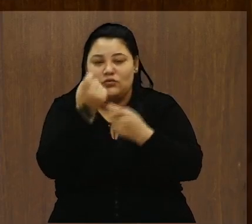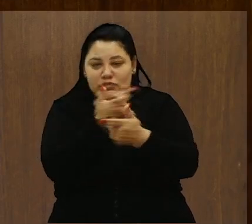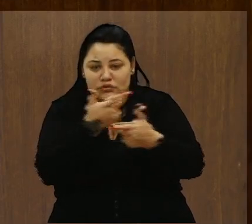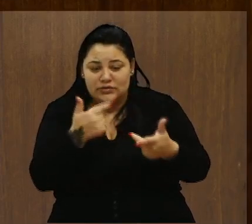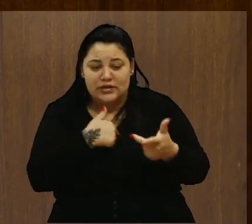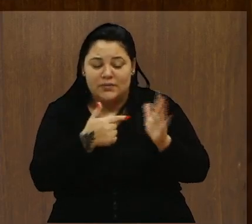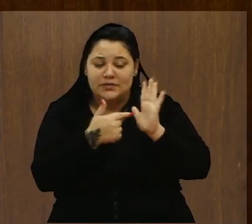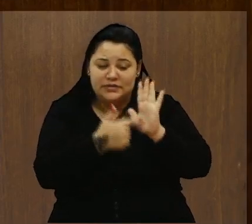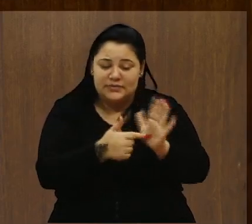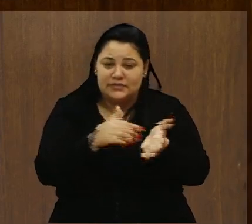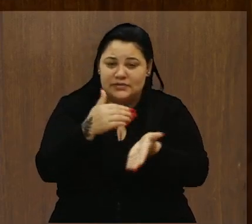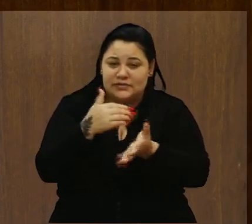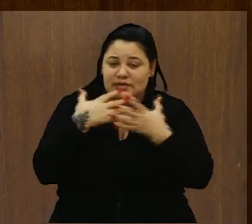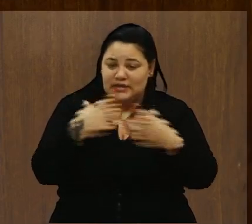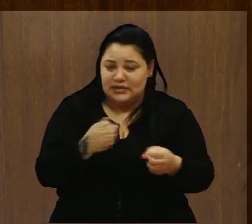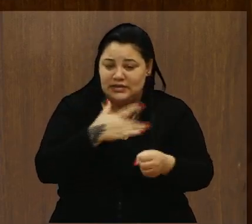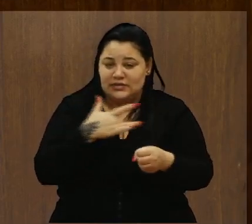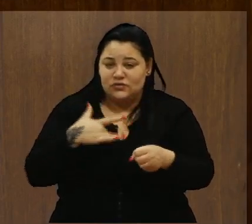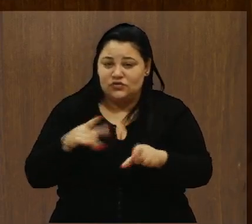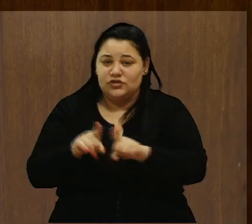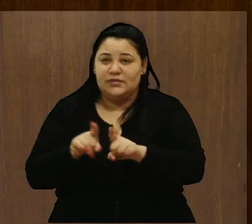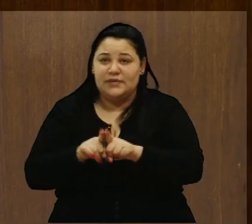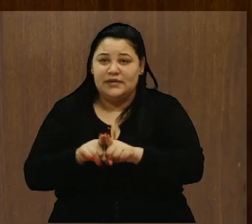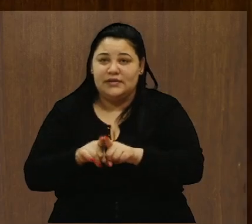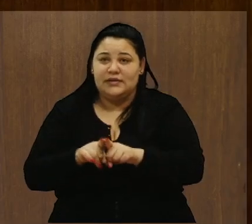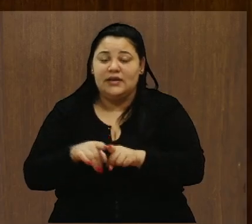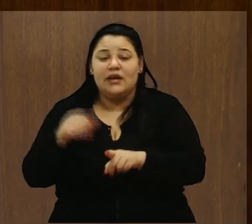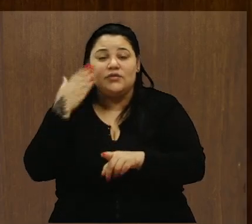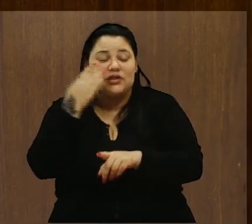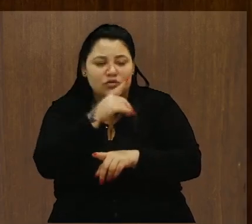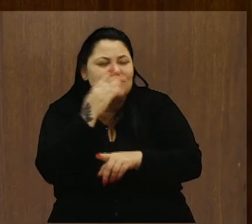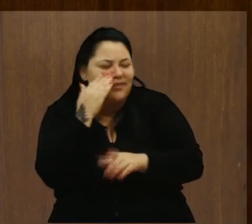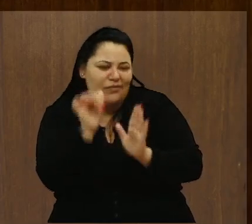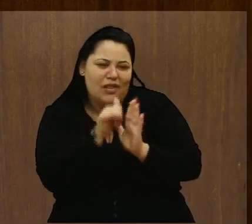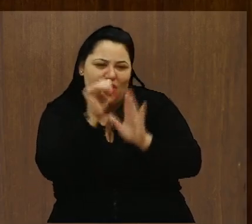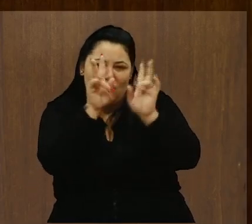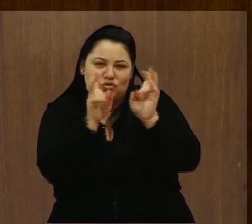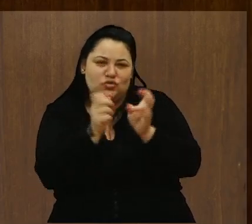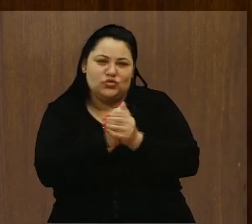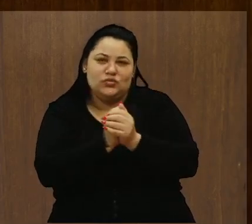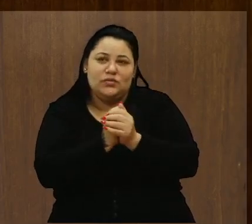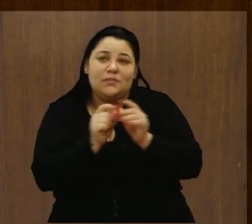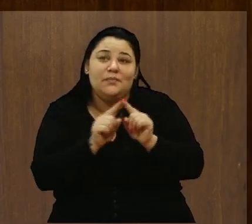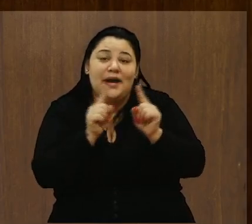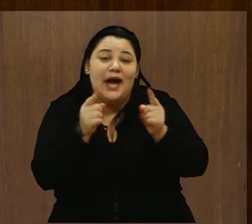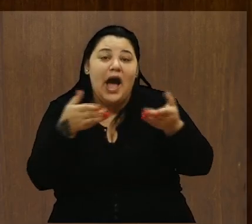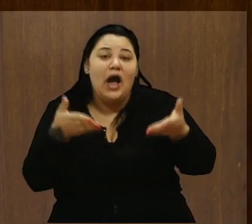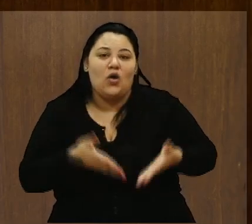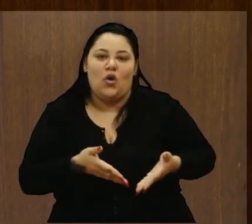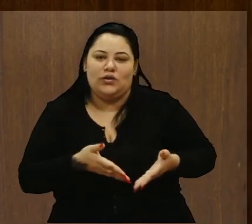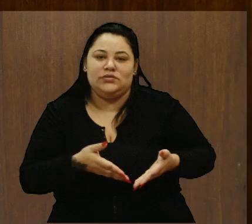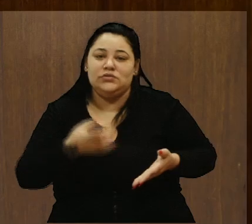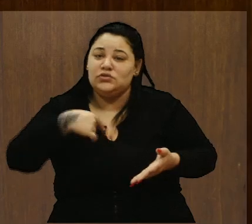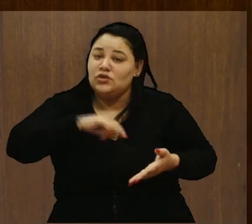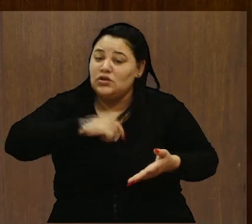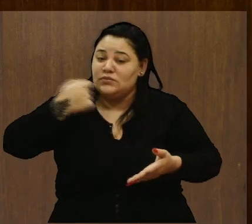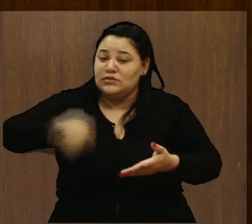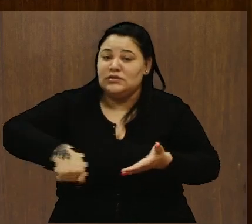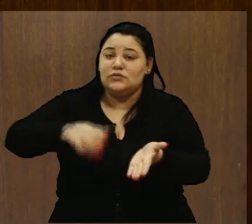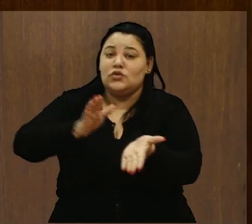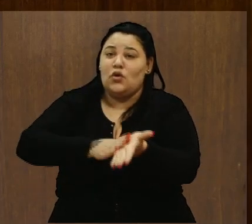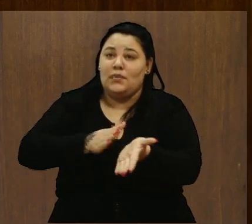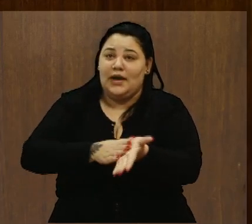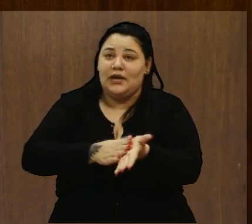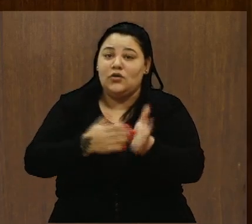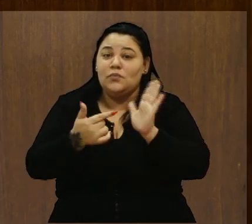da Saúde, tenho certeza que o senhor apresenta saídas melhores do que as minhas. Agora, nós precisamos cobrar que o prefeito apresente